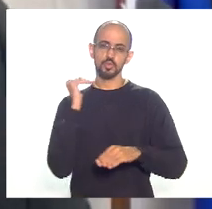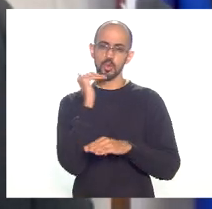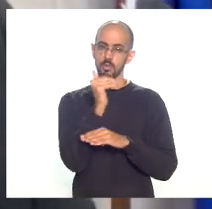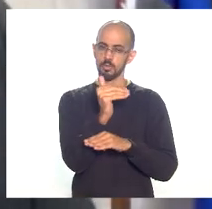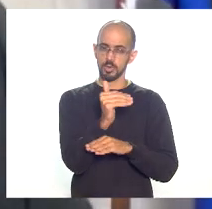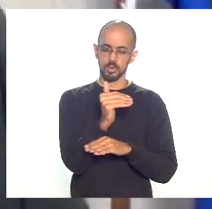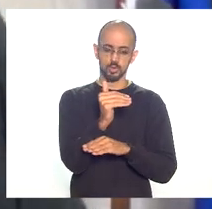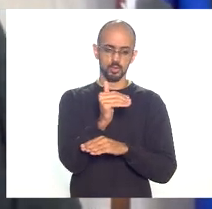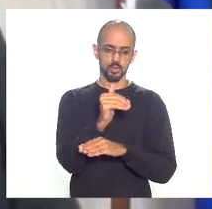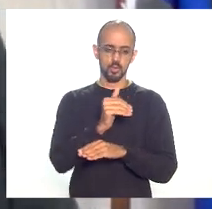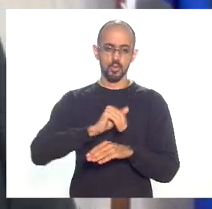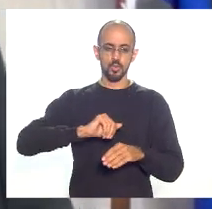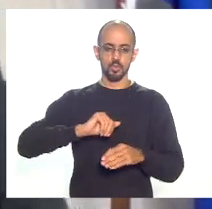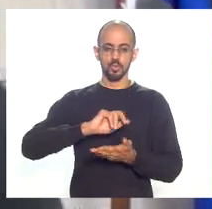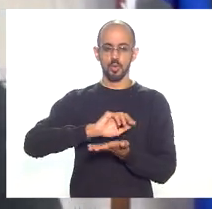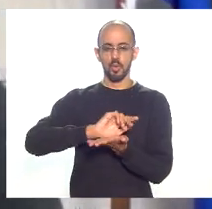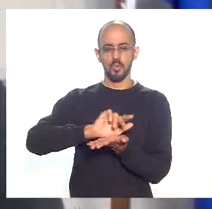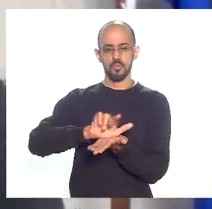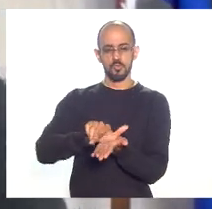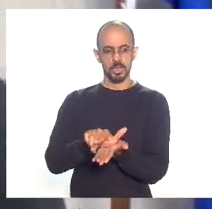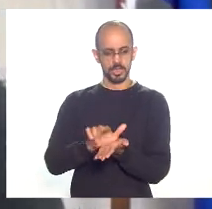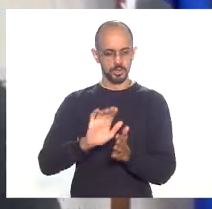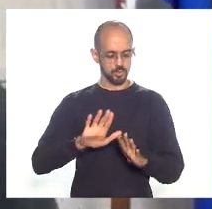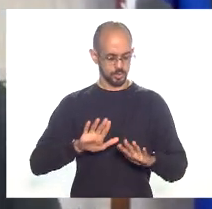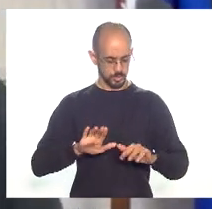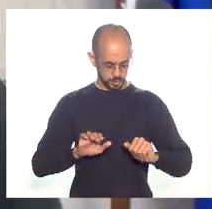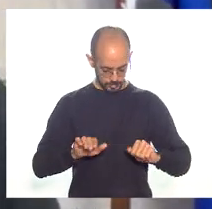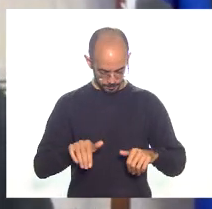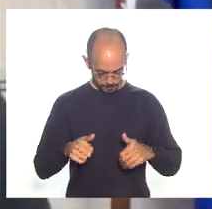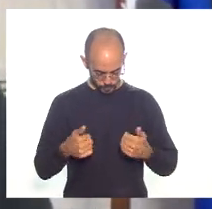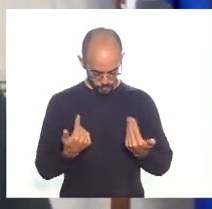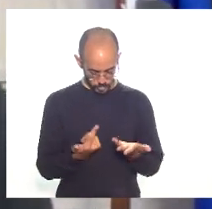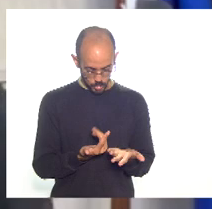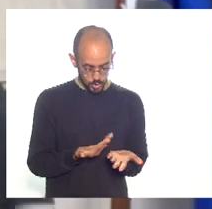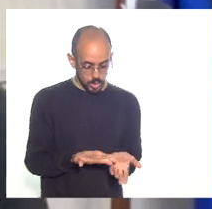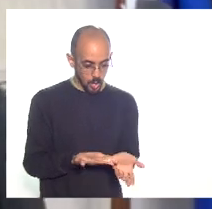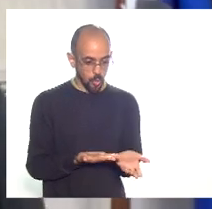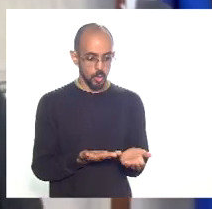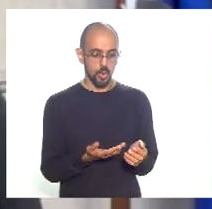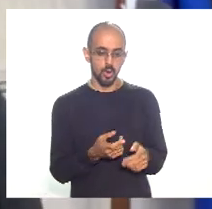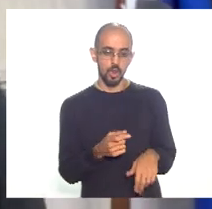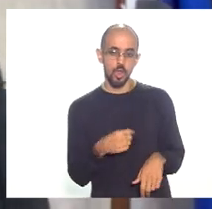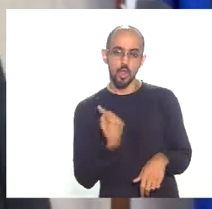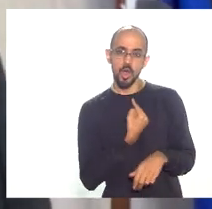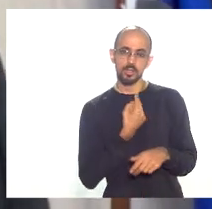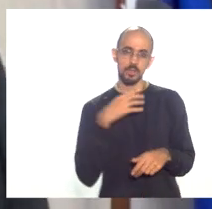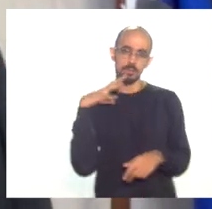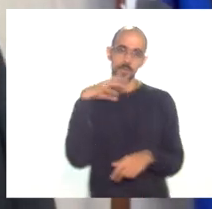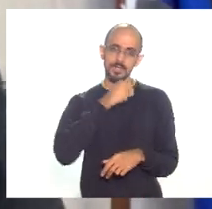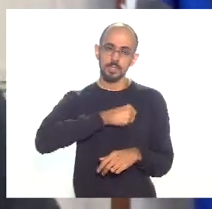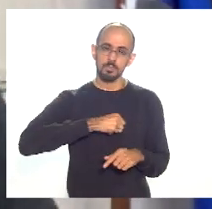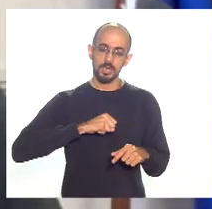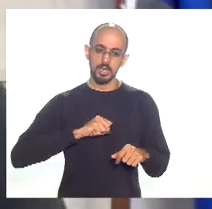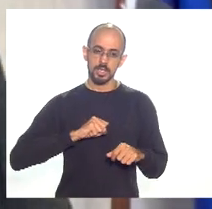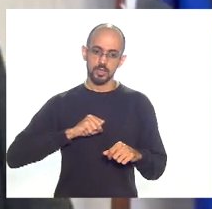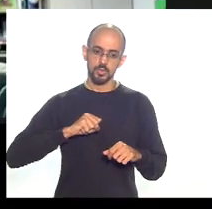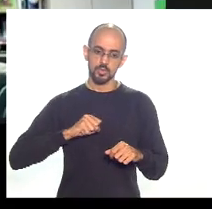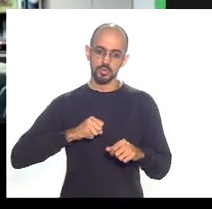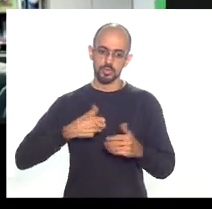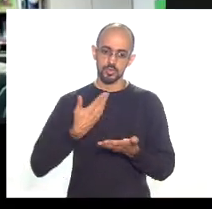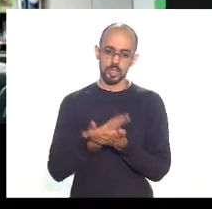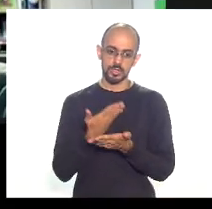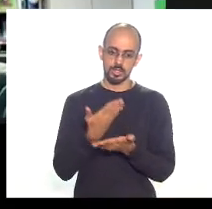pluralidade o que a gente tem observado e isso tem se mostrado cada vez mais evidente por ocasião das aulas